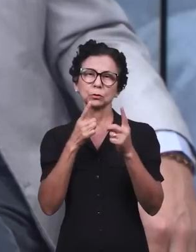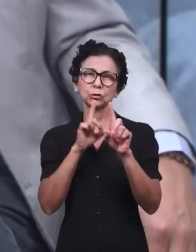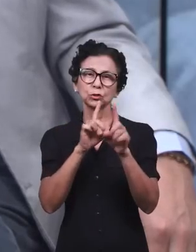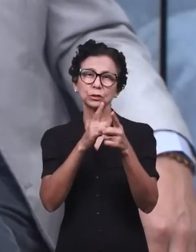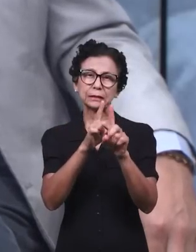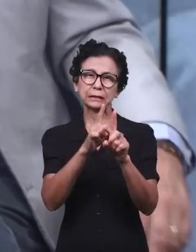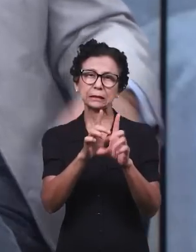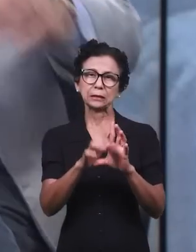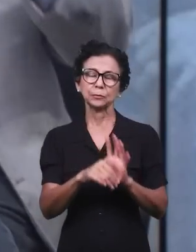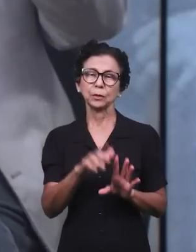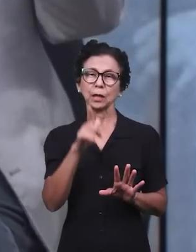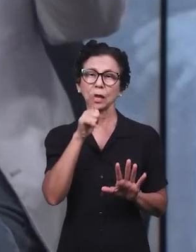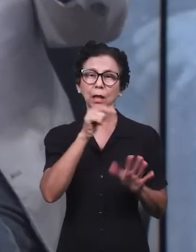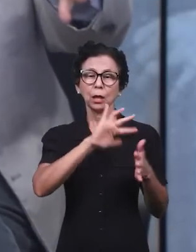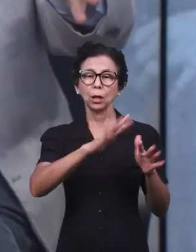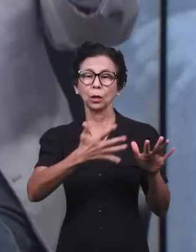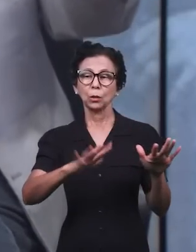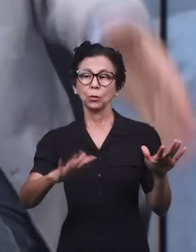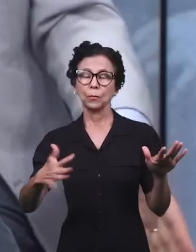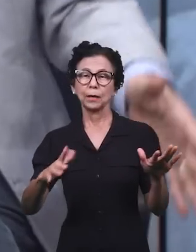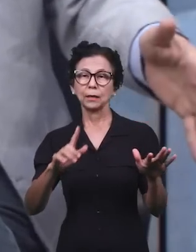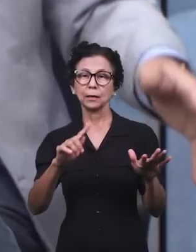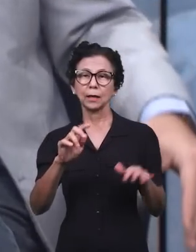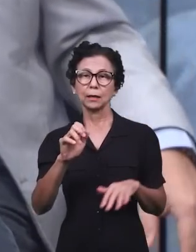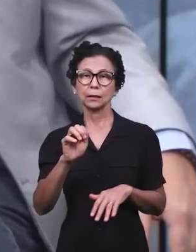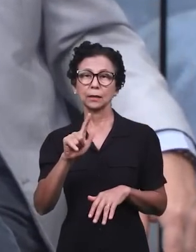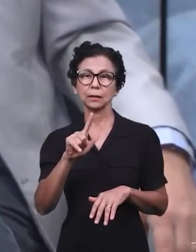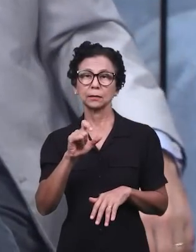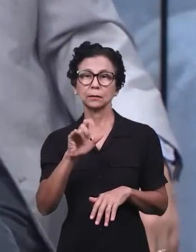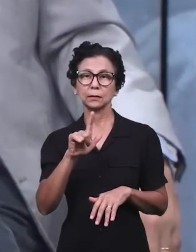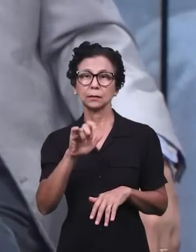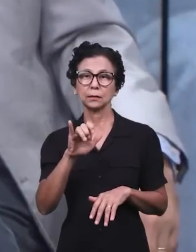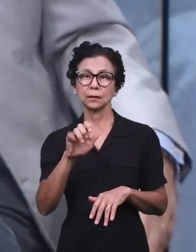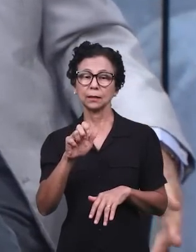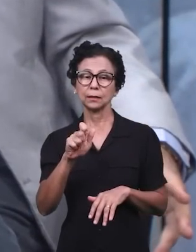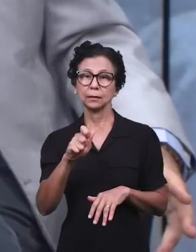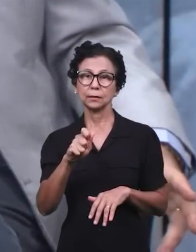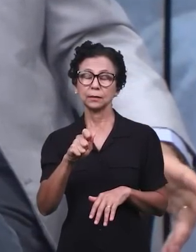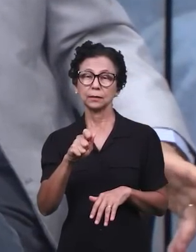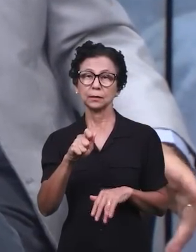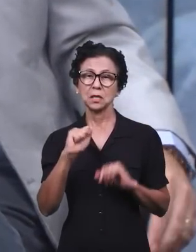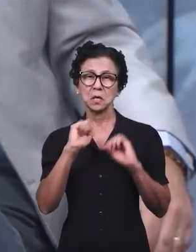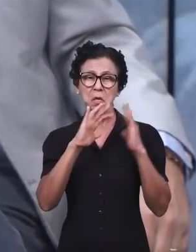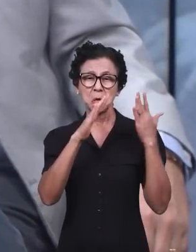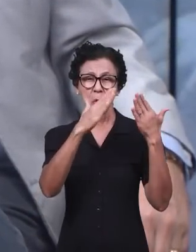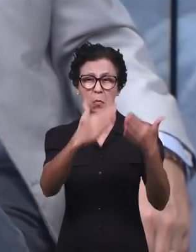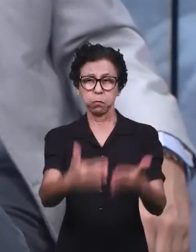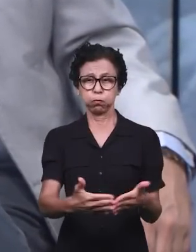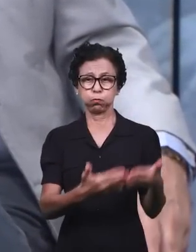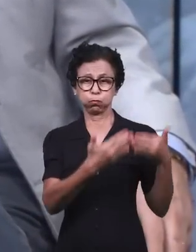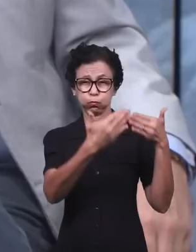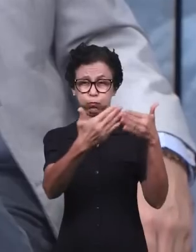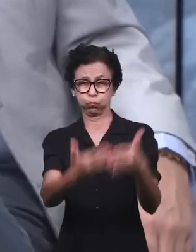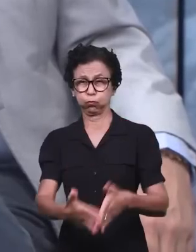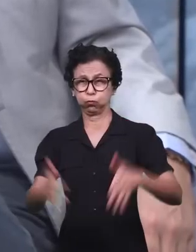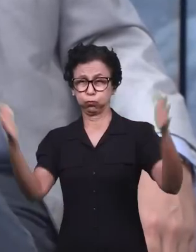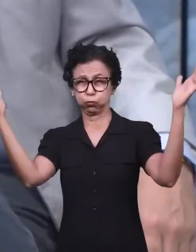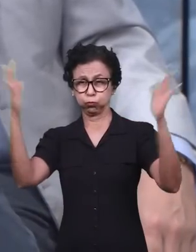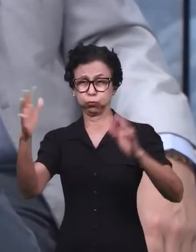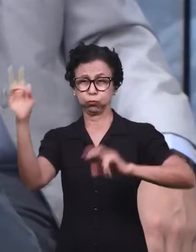outro, aí quando Jesus chega no meio da calamidade, tem bom ânimo, sou eu, não tem